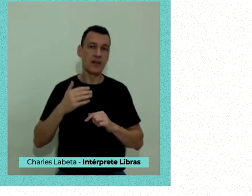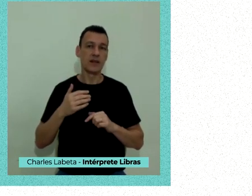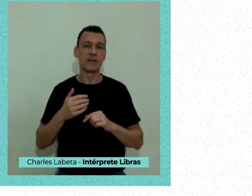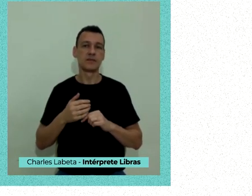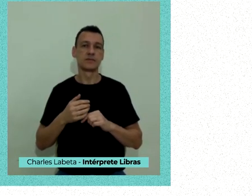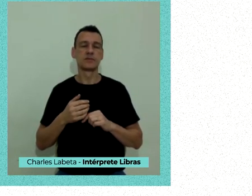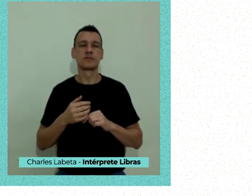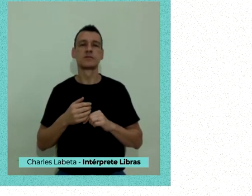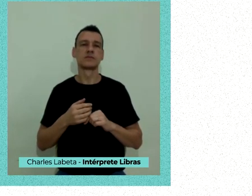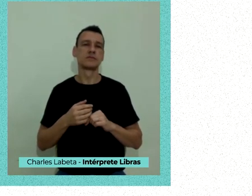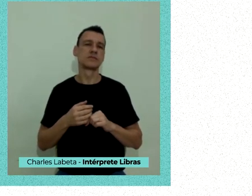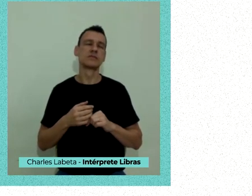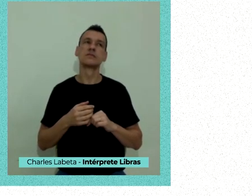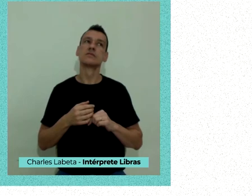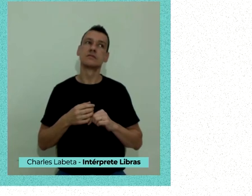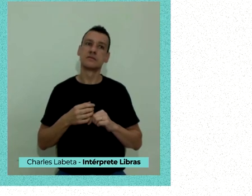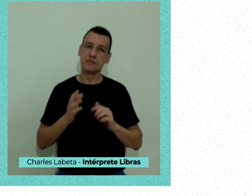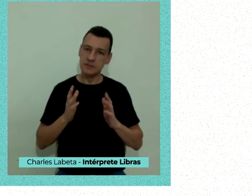e autoras negras